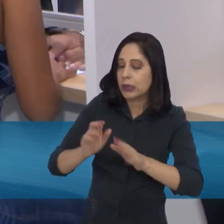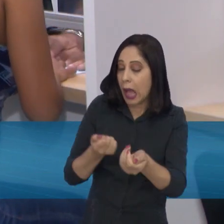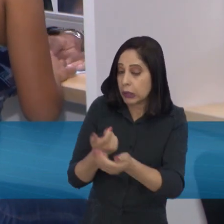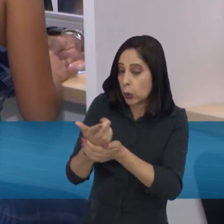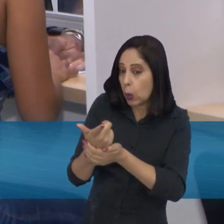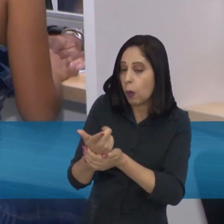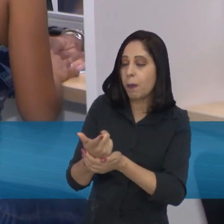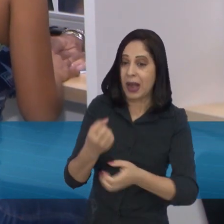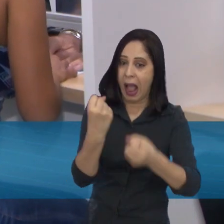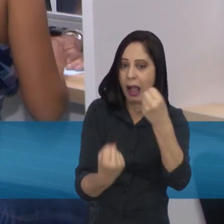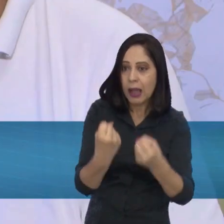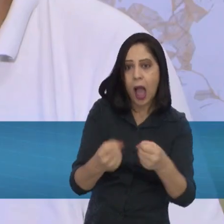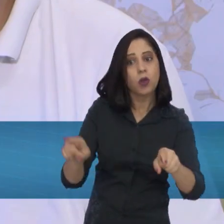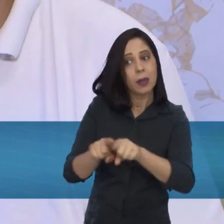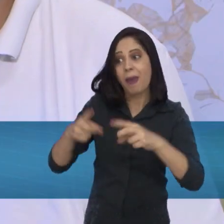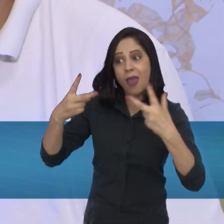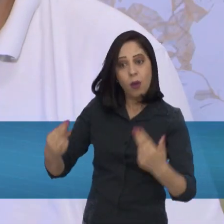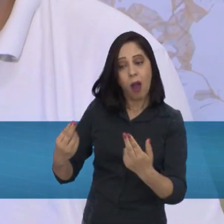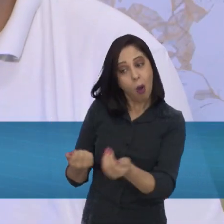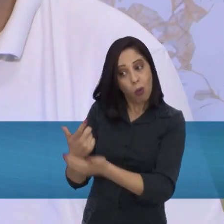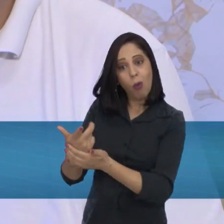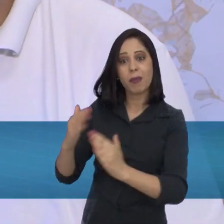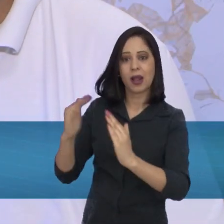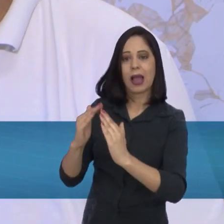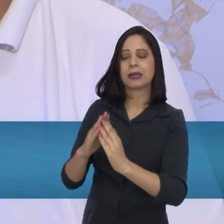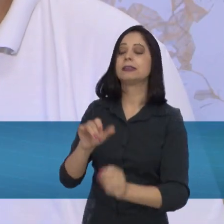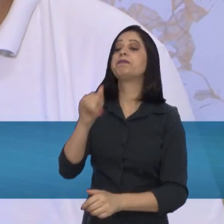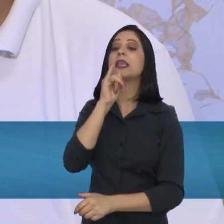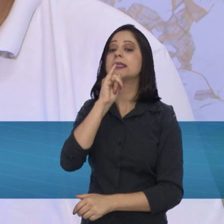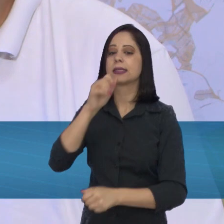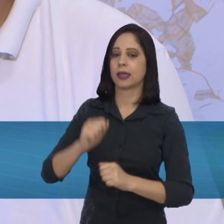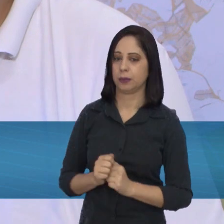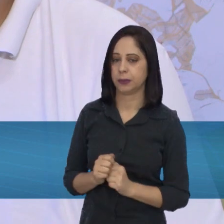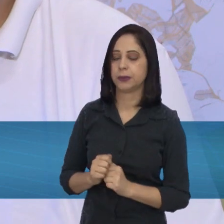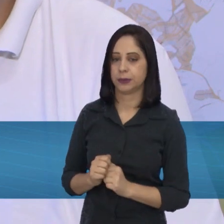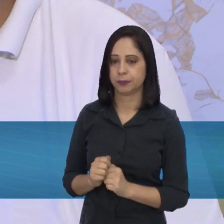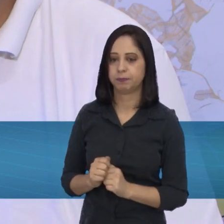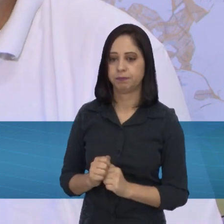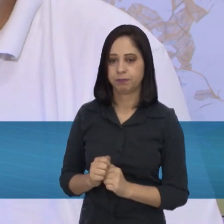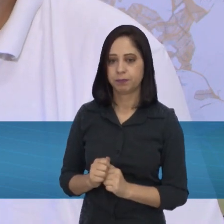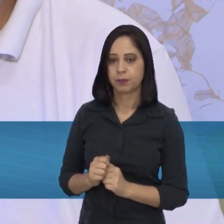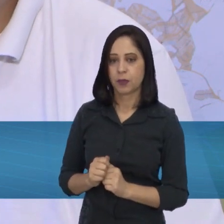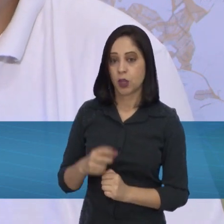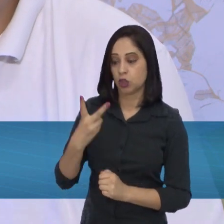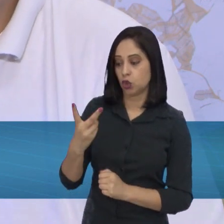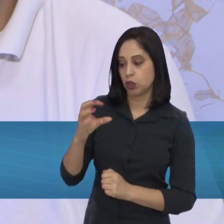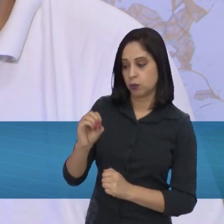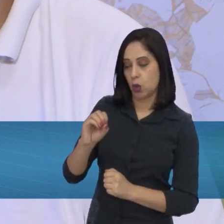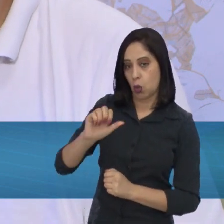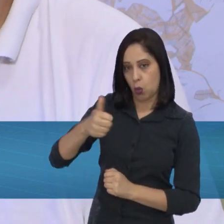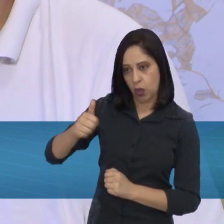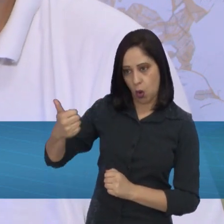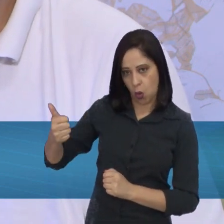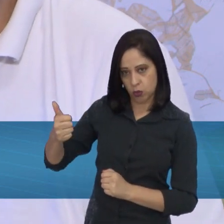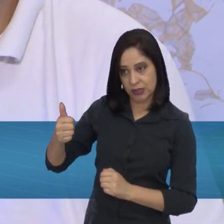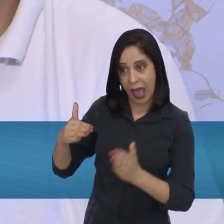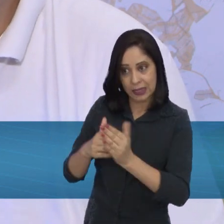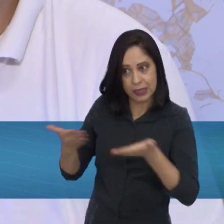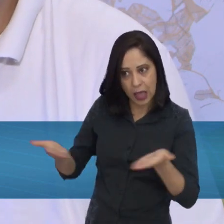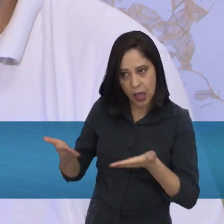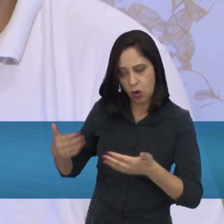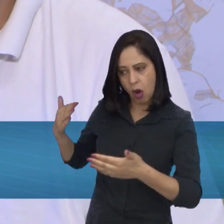comercial em adquirir um imóvel. Só para vocês terem uma ideia, nós conseguimos, desde 2011 até a presente